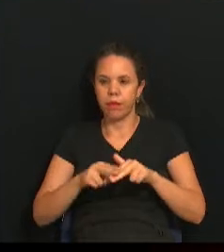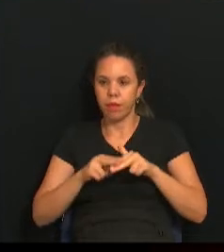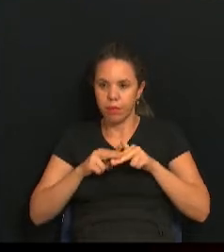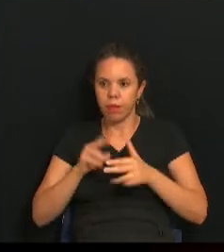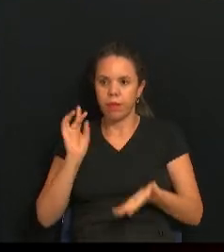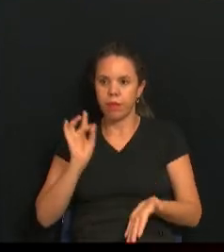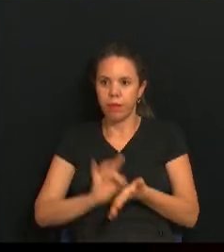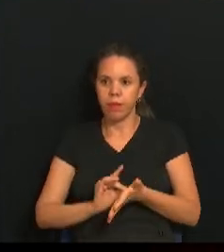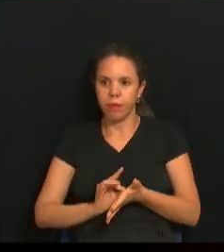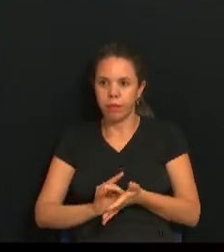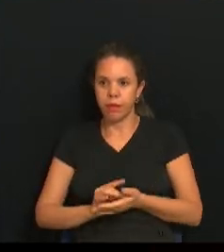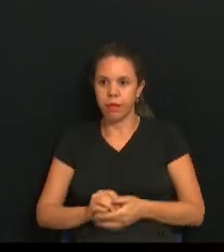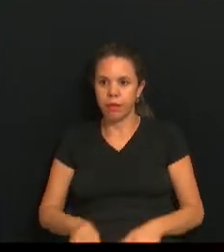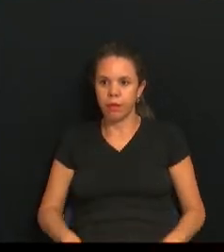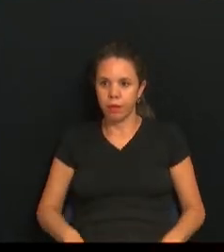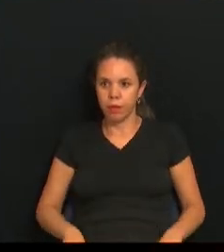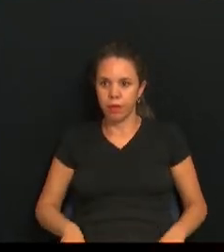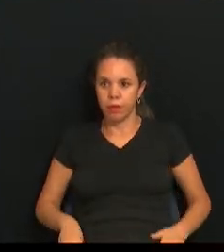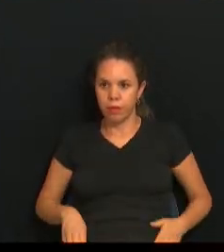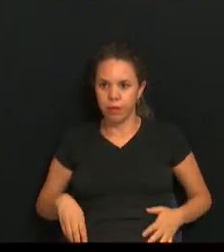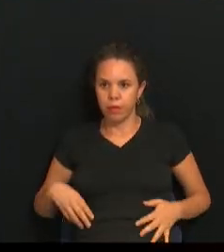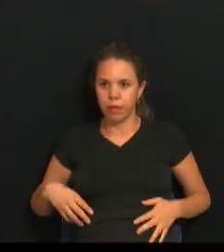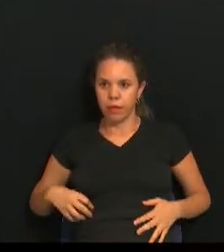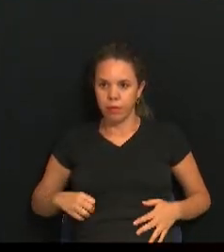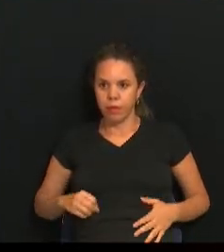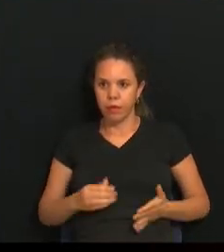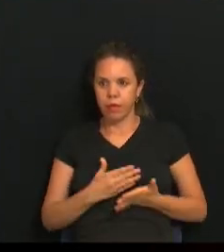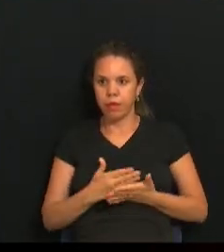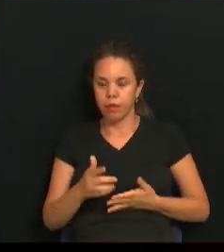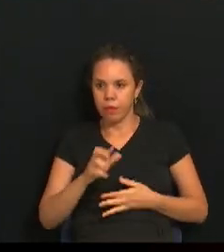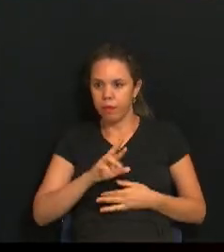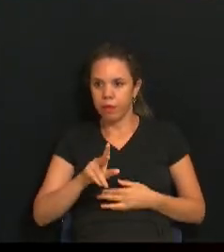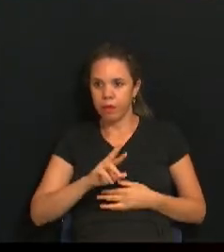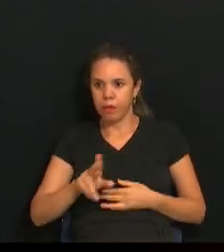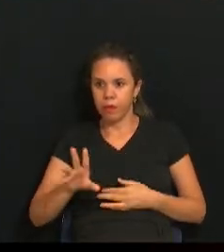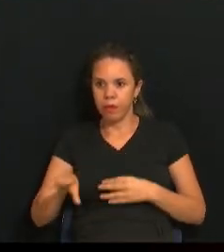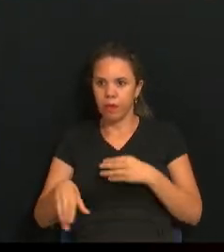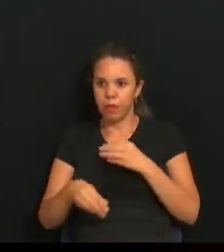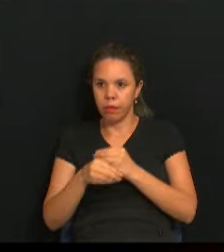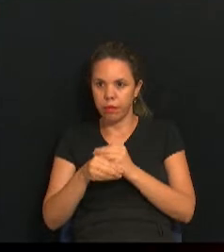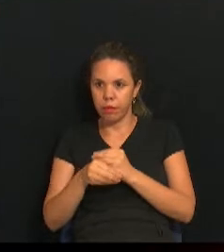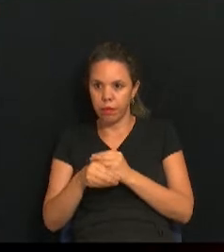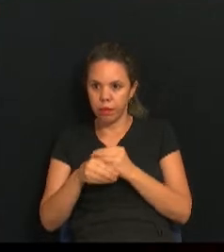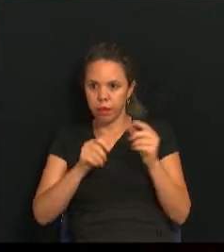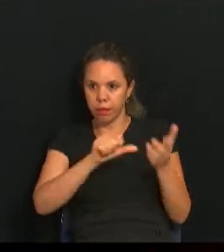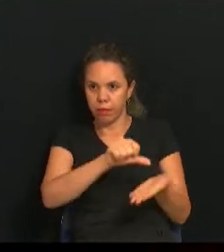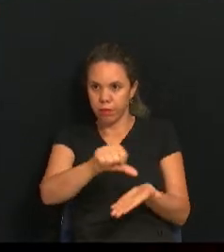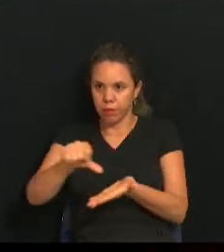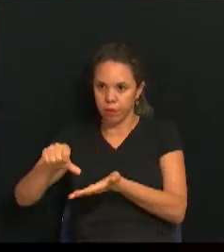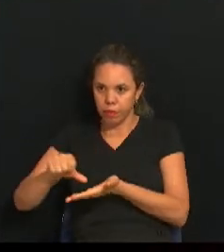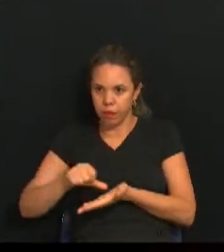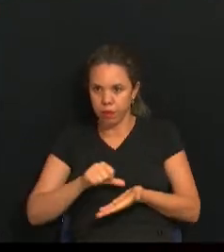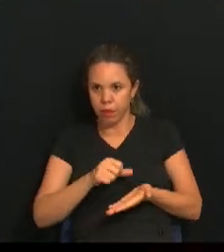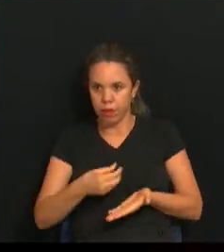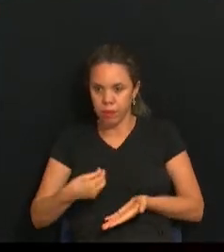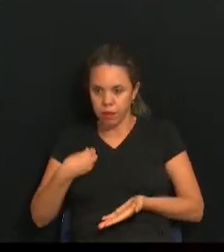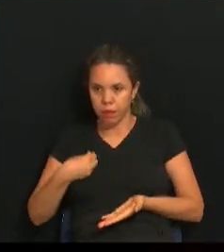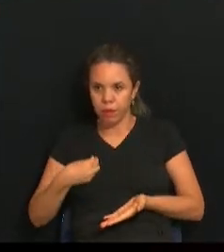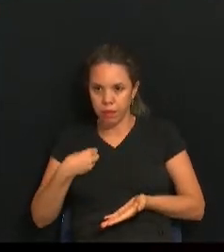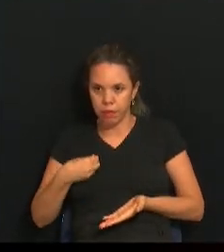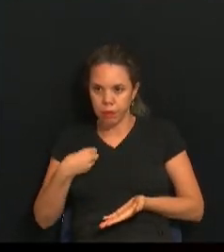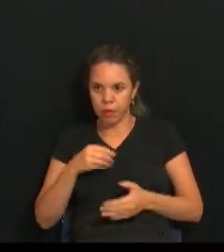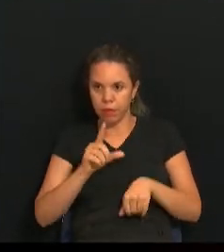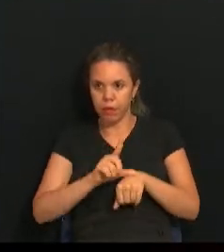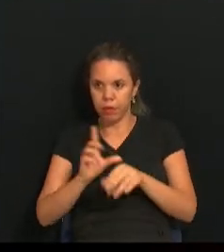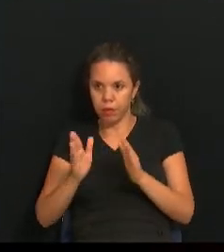elas devem, pelo menos a princípio, não ser inseridas em localidades onde estejam